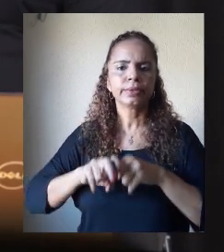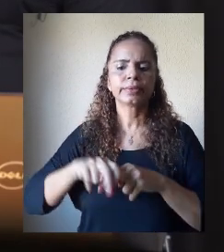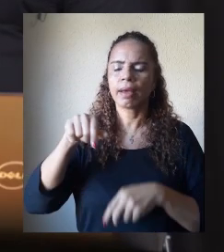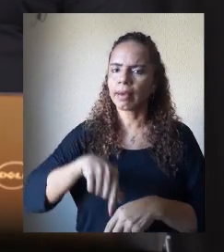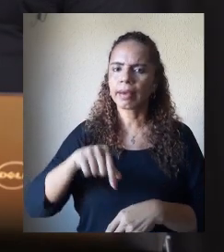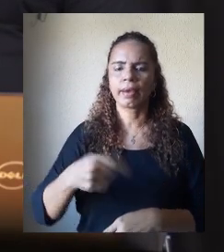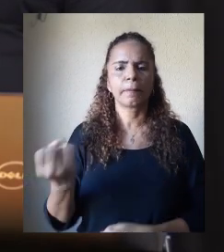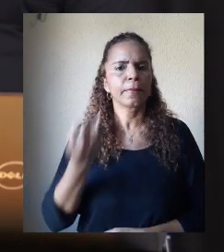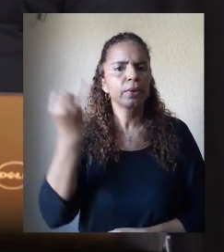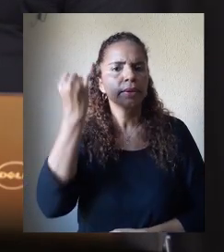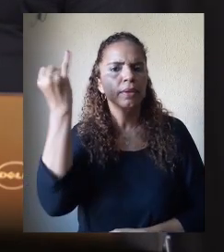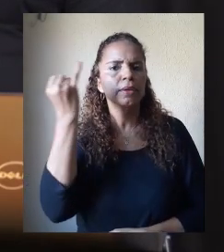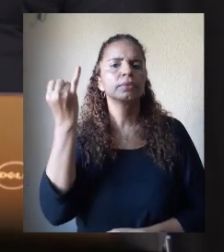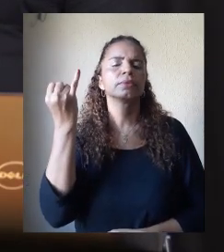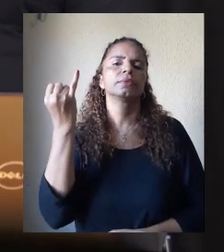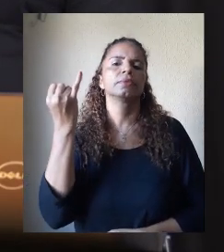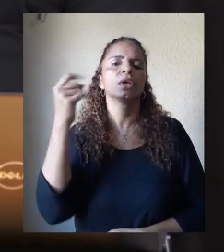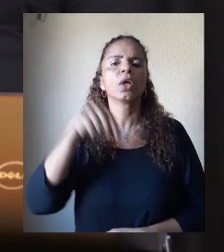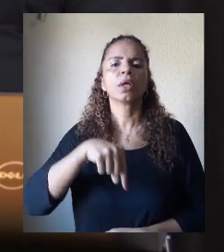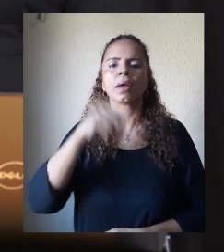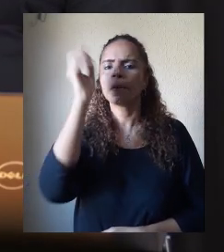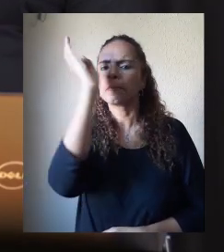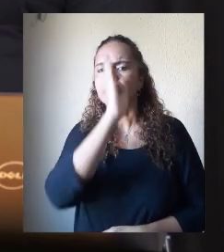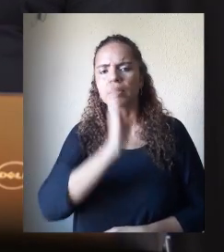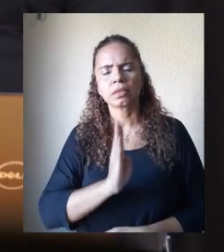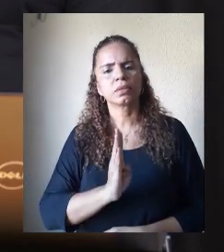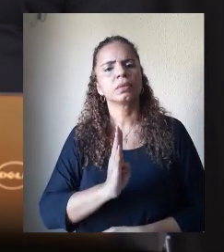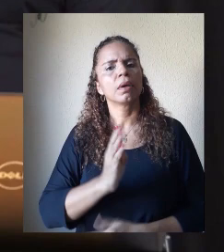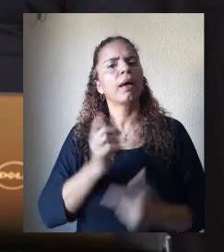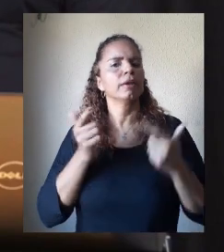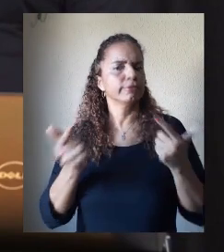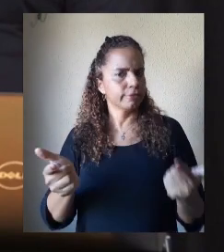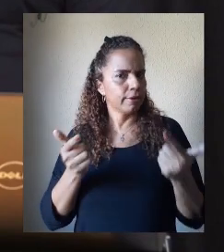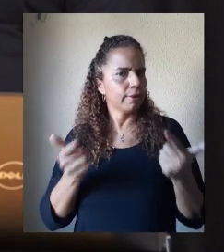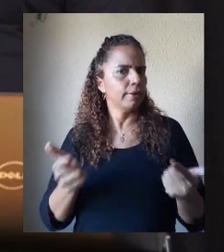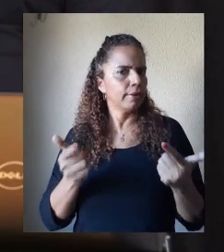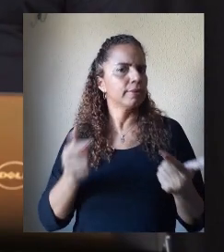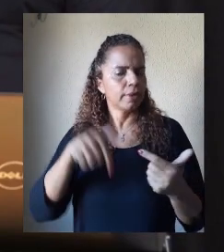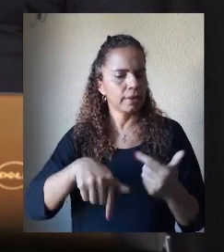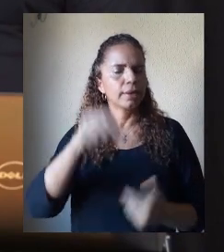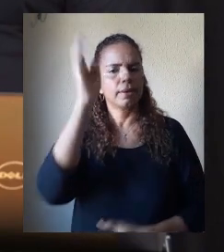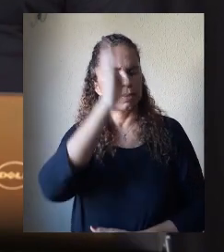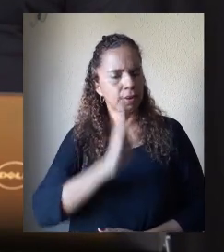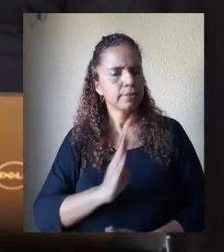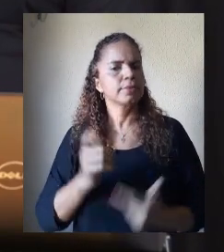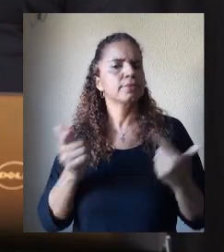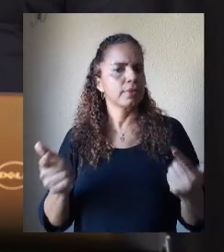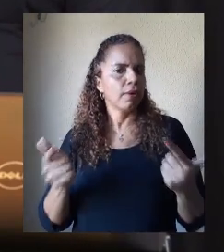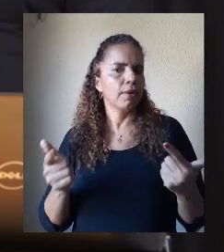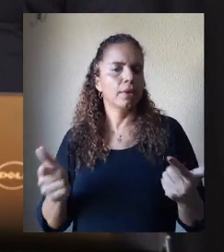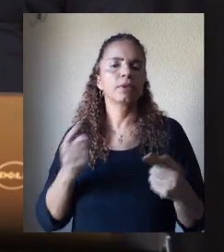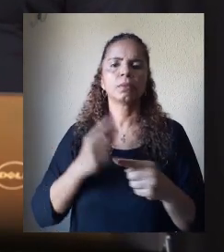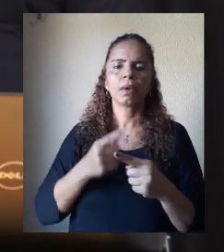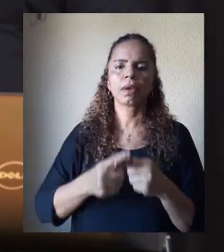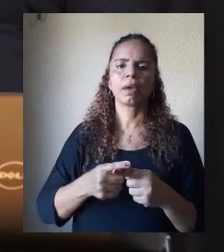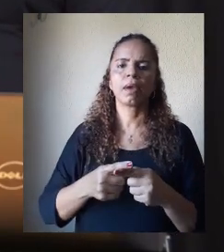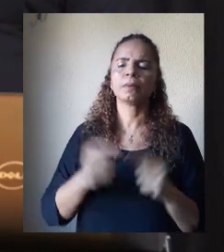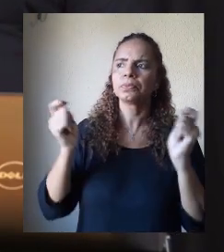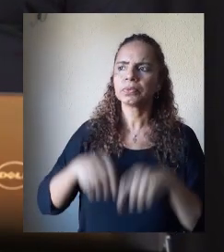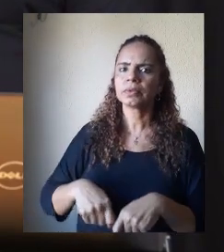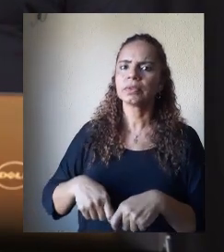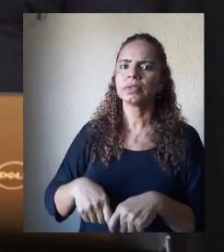importante é que nós tivemos uma sorte tremenda, nós Brasil, né, tivemos uma sorte tremenda